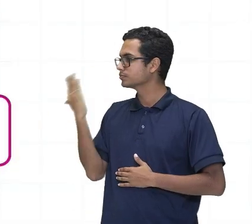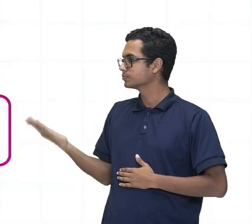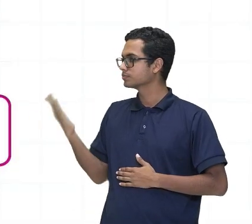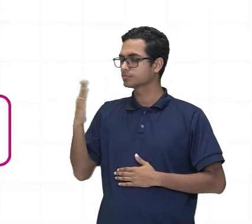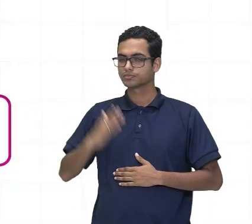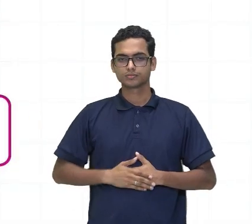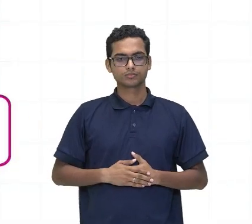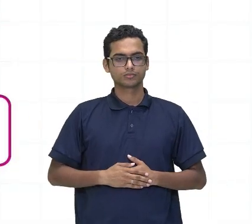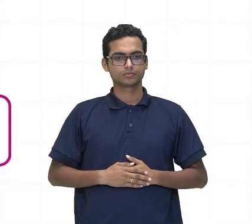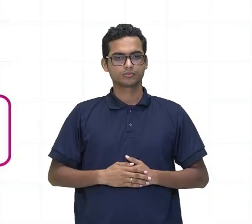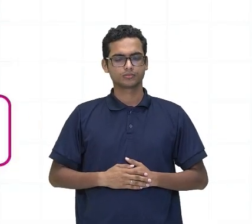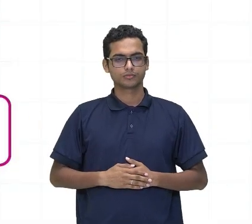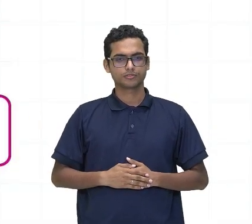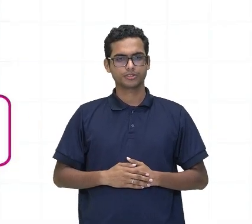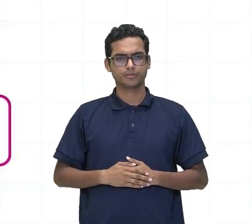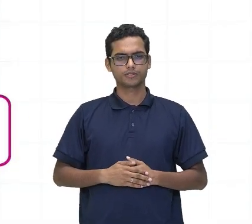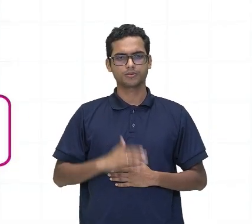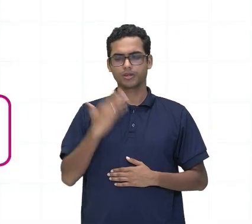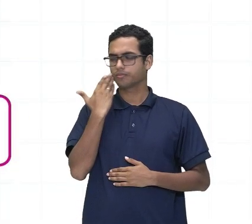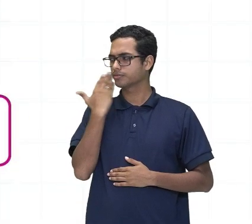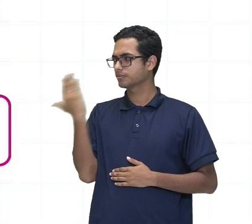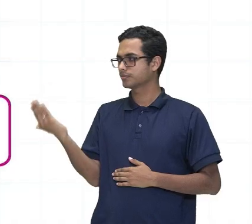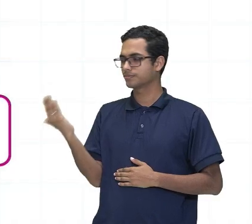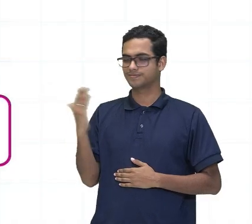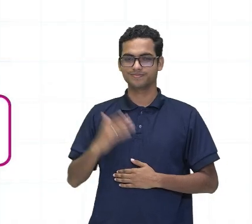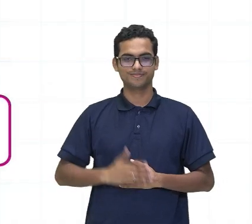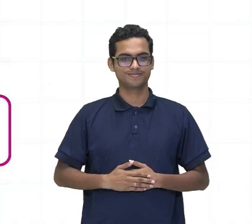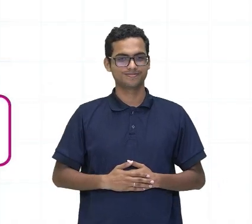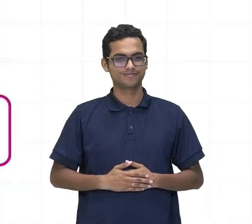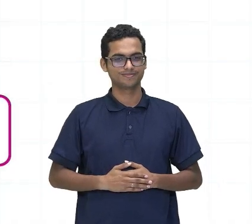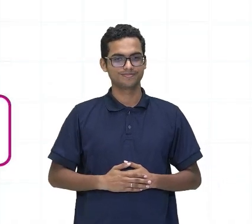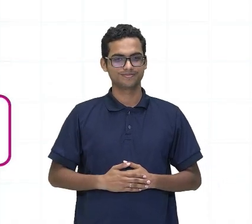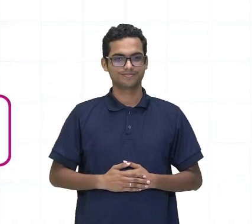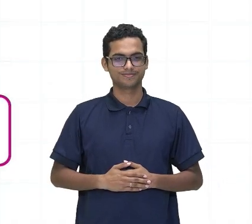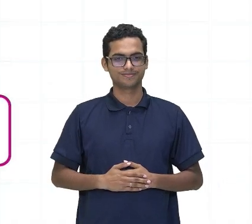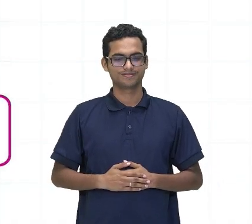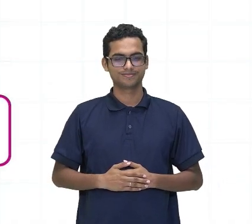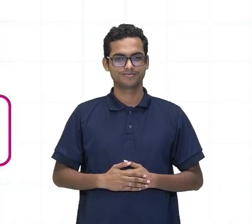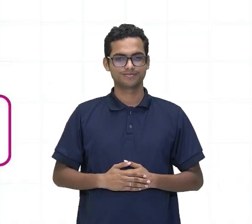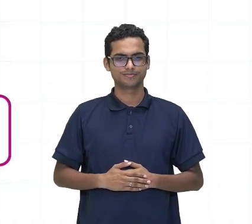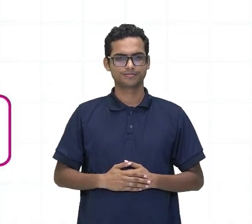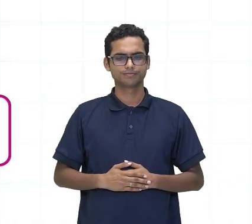nossa exploração, olha só, né? Está aí, para investigar,